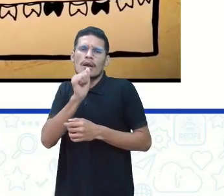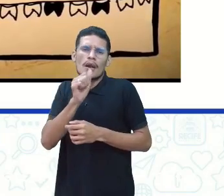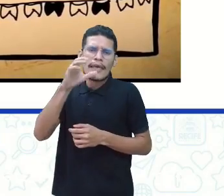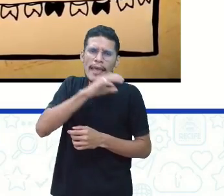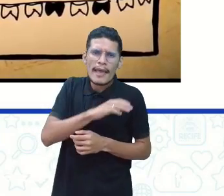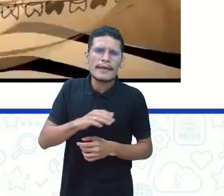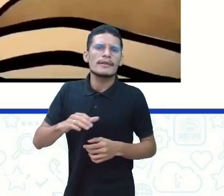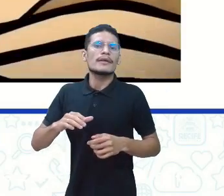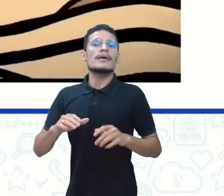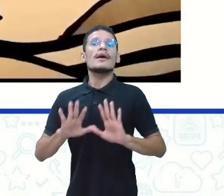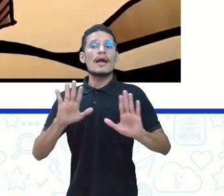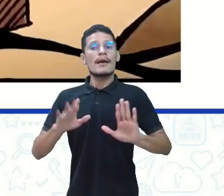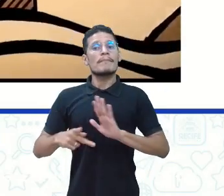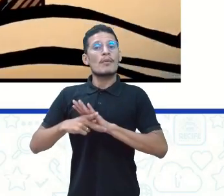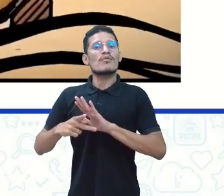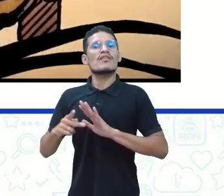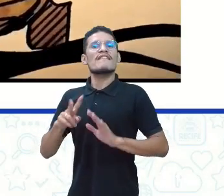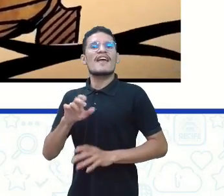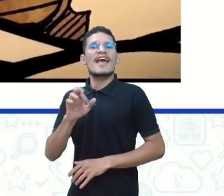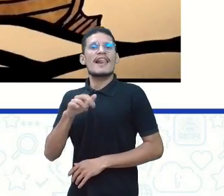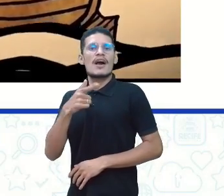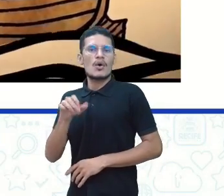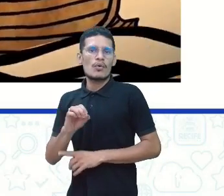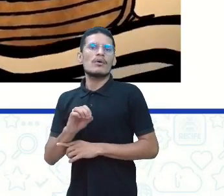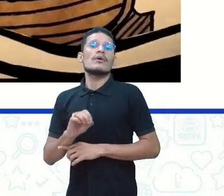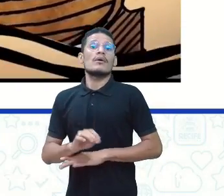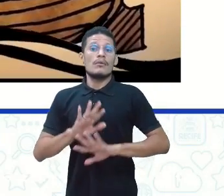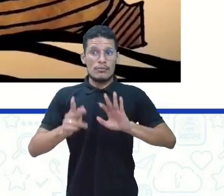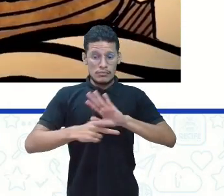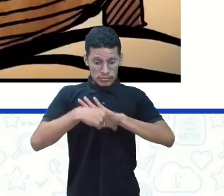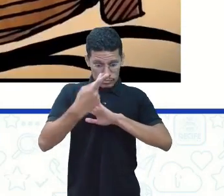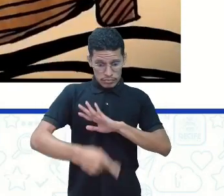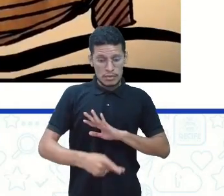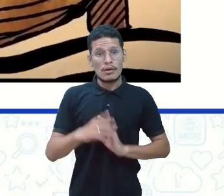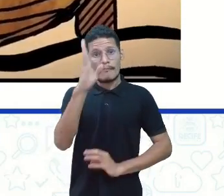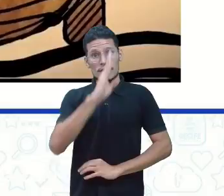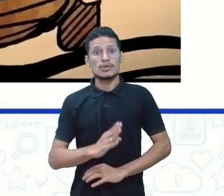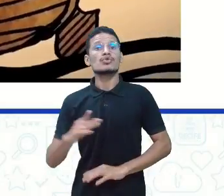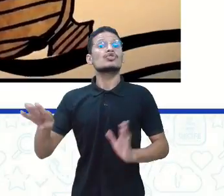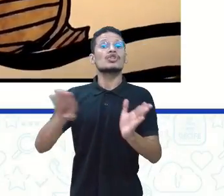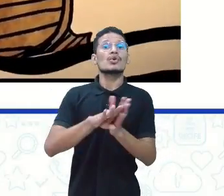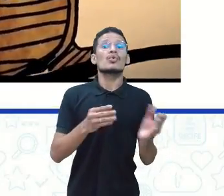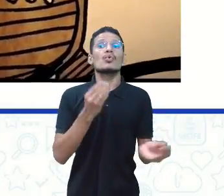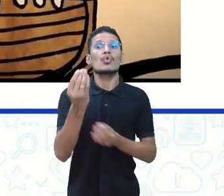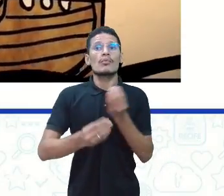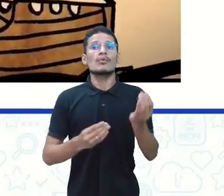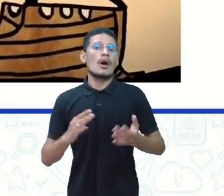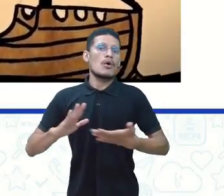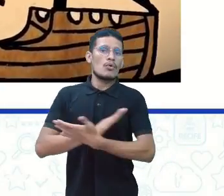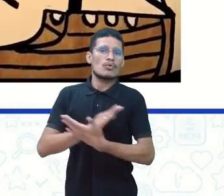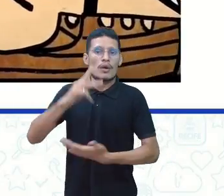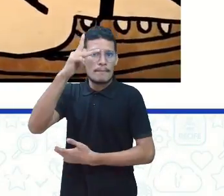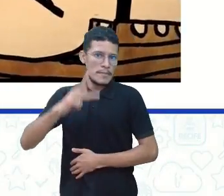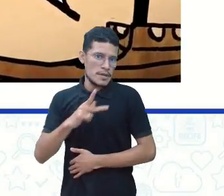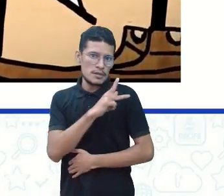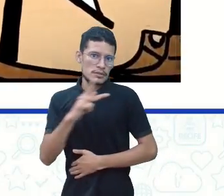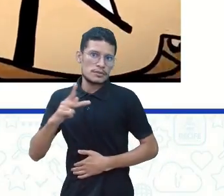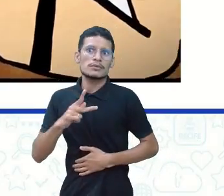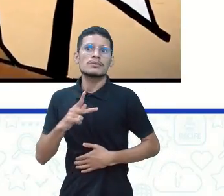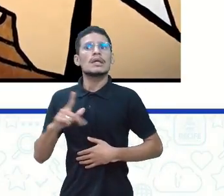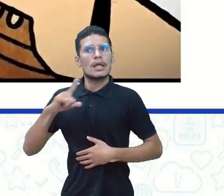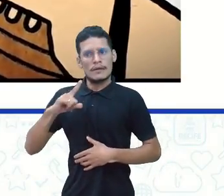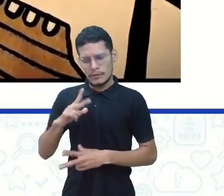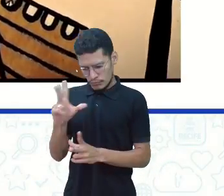europeu. No Brasil, o formato que conhecemos hoje chegou através dos padres jesuítas e logo incorporou costumes